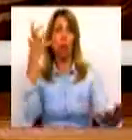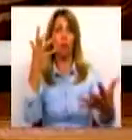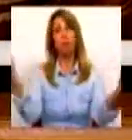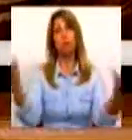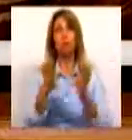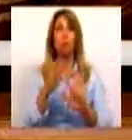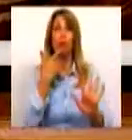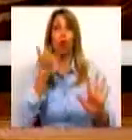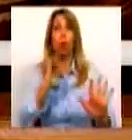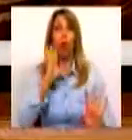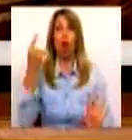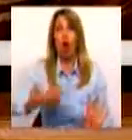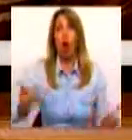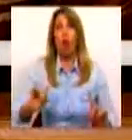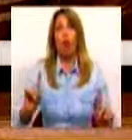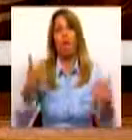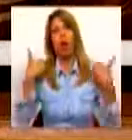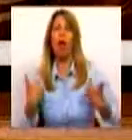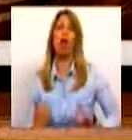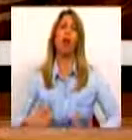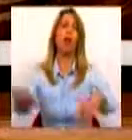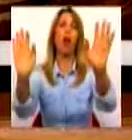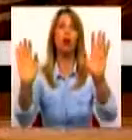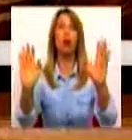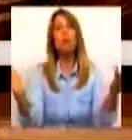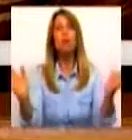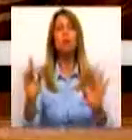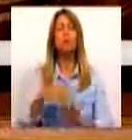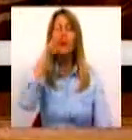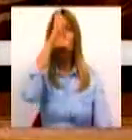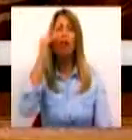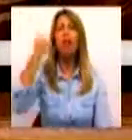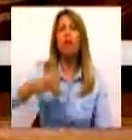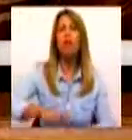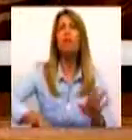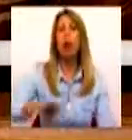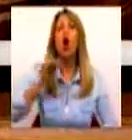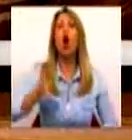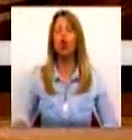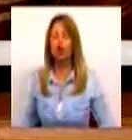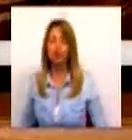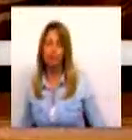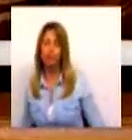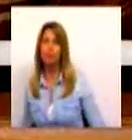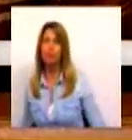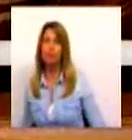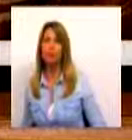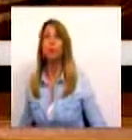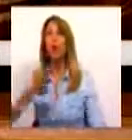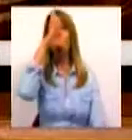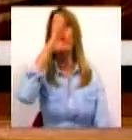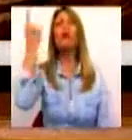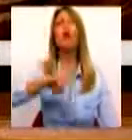ficar entregue ao sabor das marés, o que deve o Estado fazer? O que deve o Governo empreender